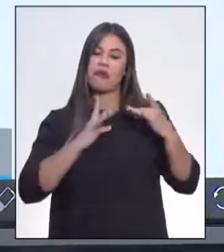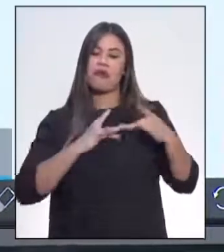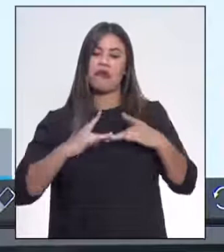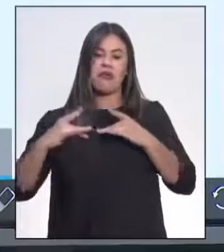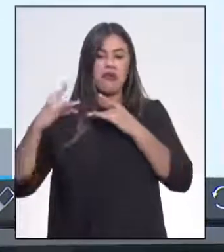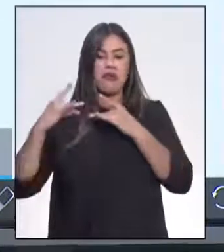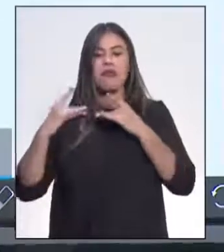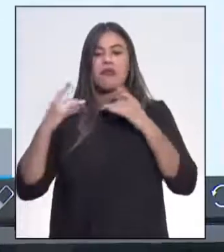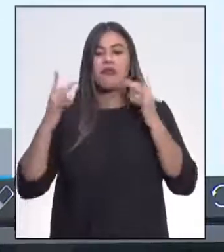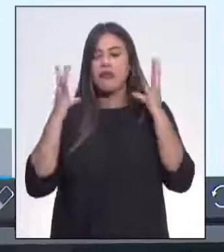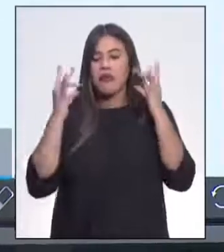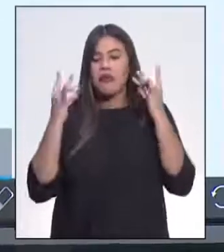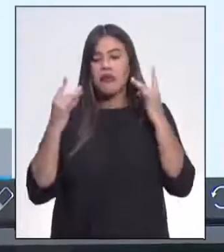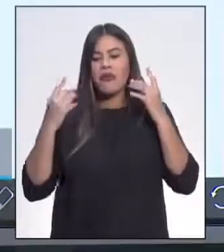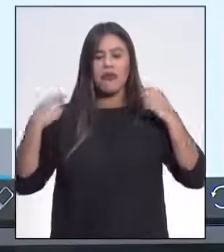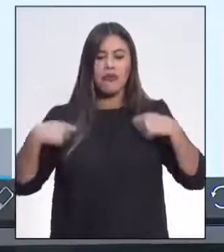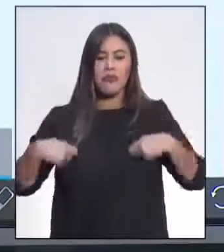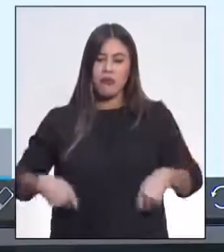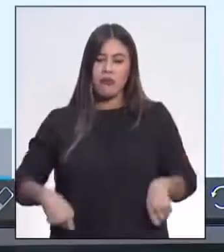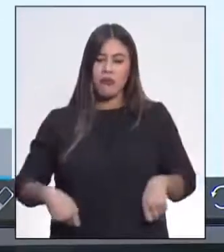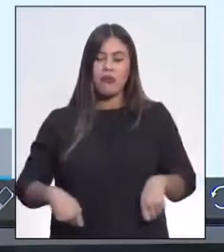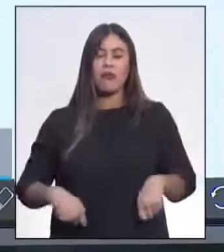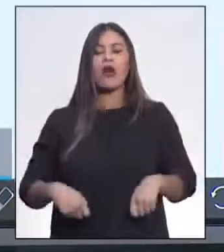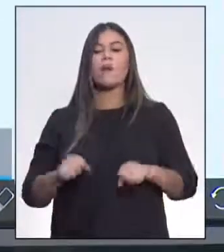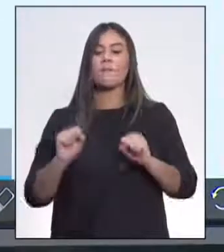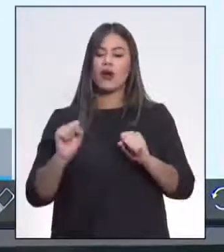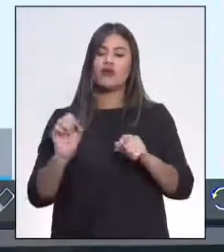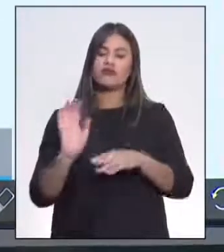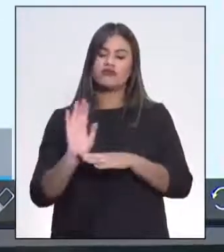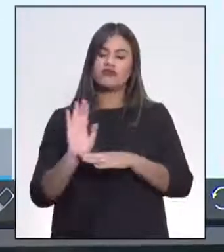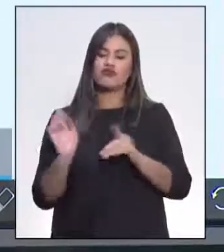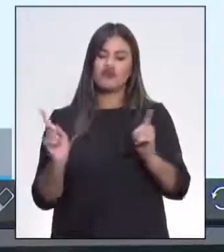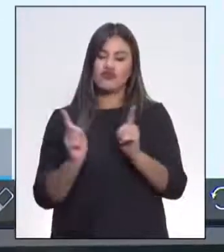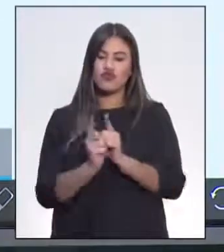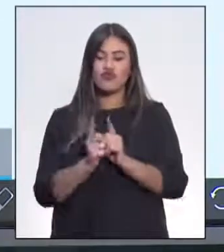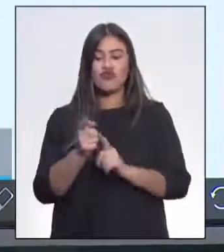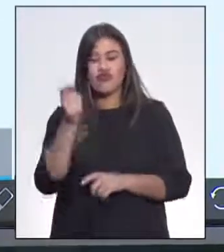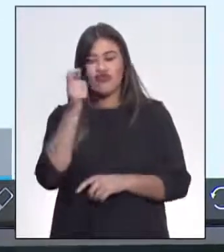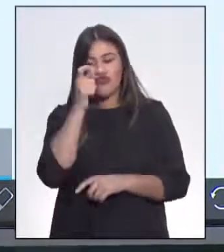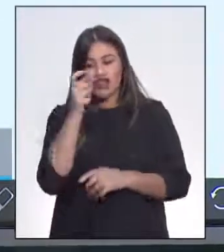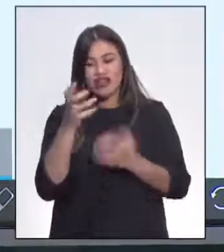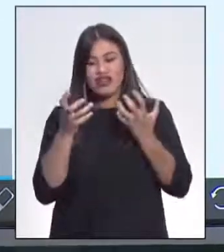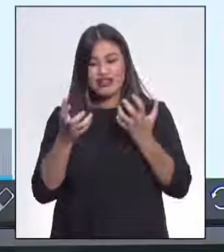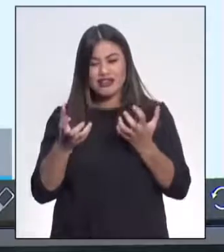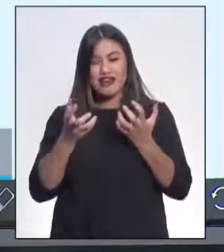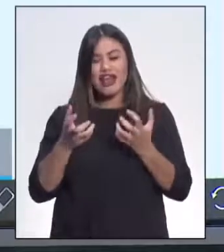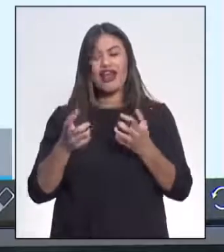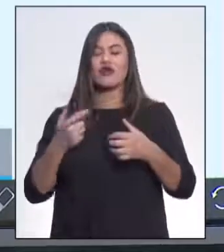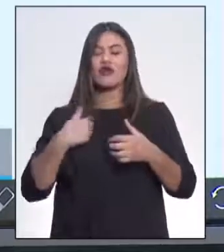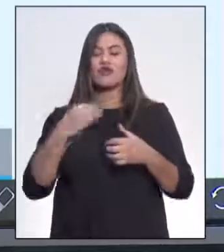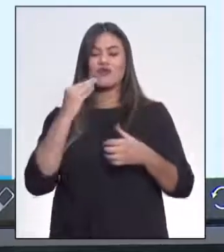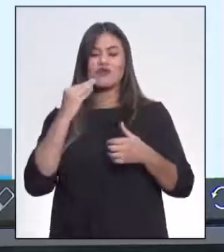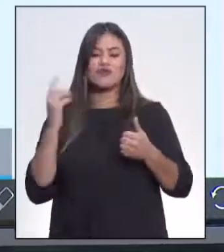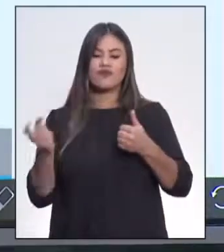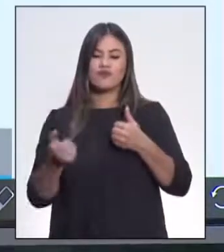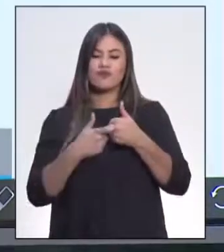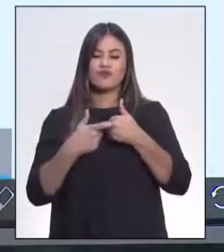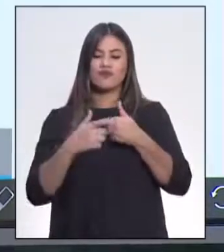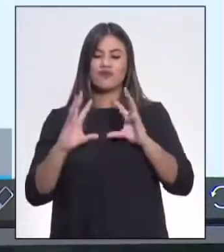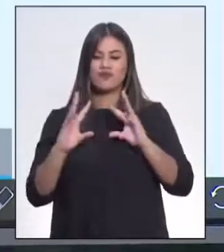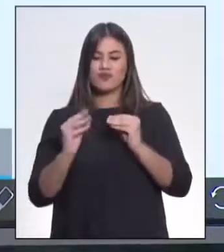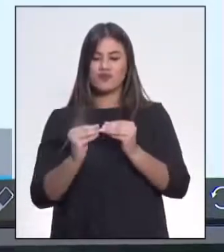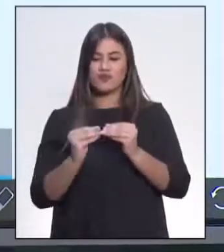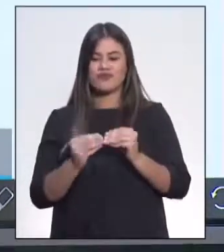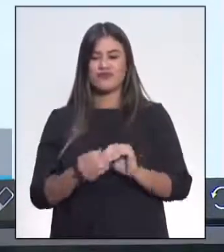videozinho curtinho, posta lá, hashtag Eu no Centro de Mídias SP, eu quero ver, eu estou sempre dando like, sempre comentando, tá certo,